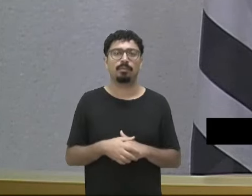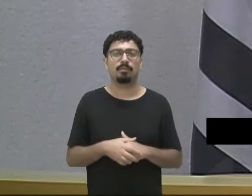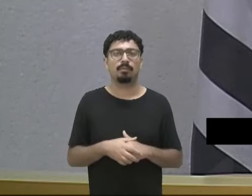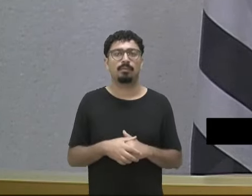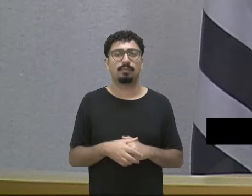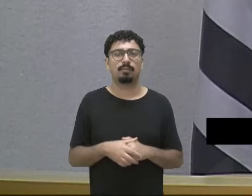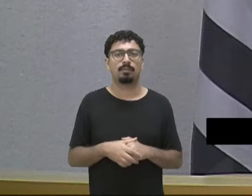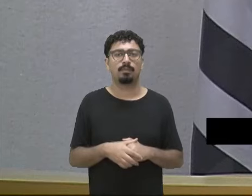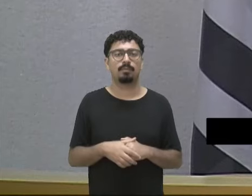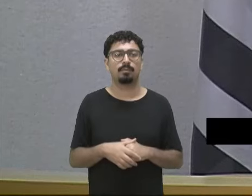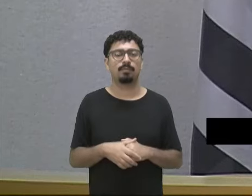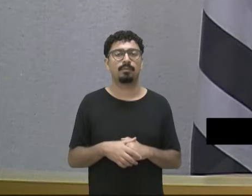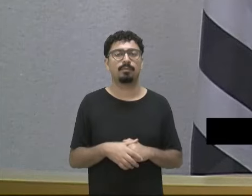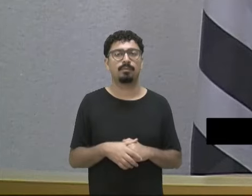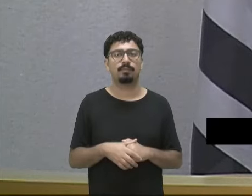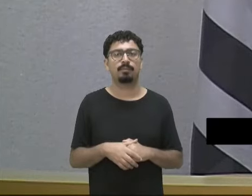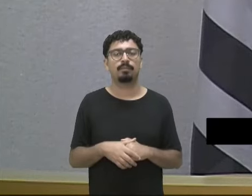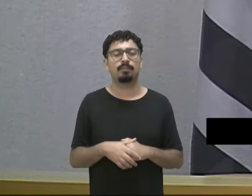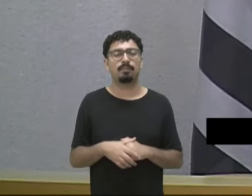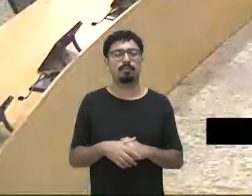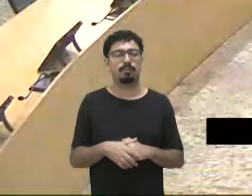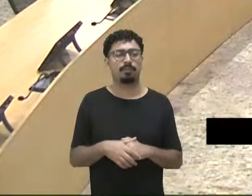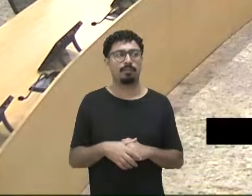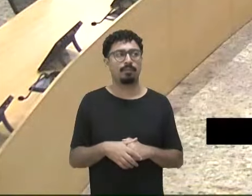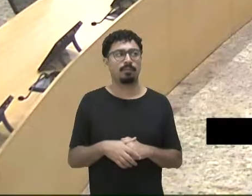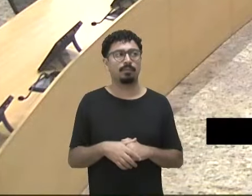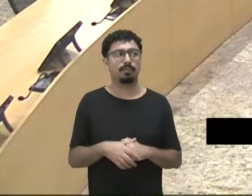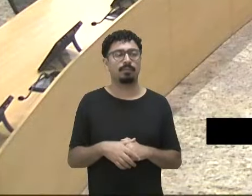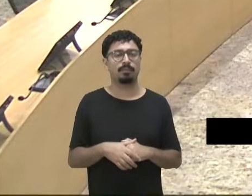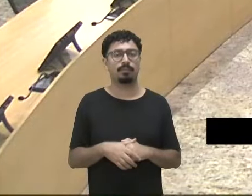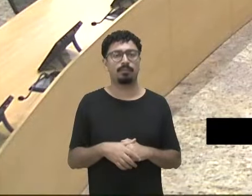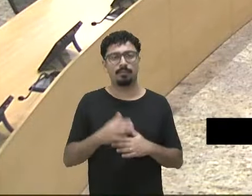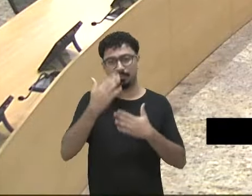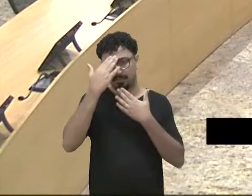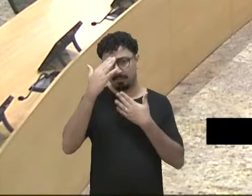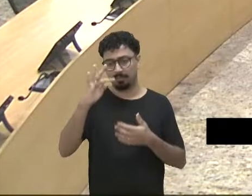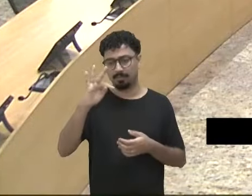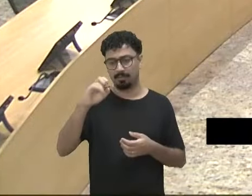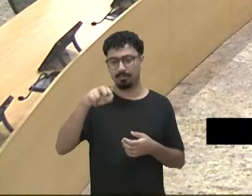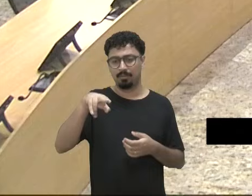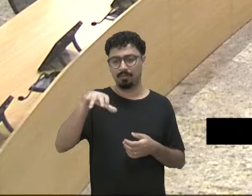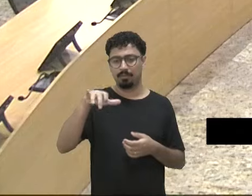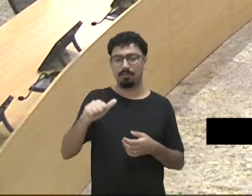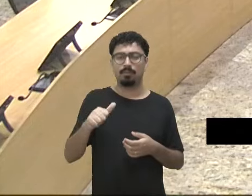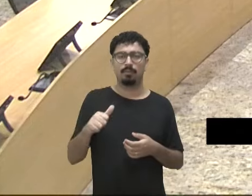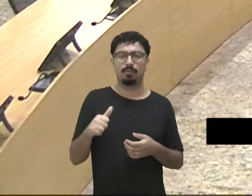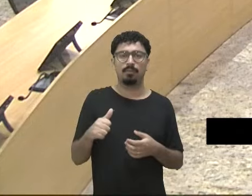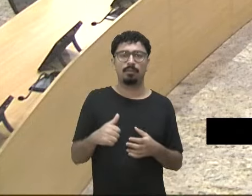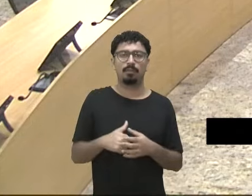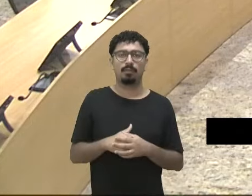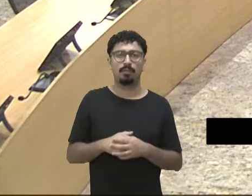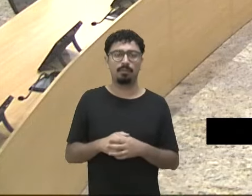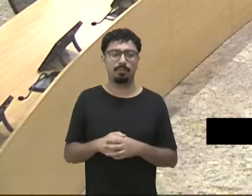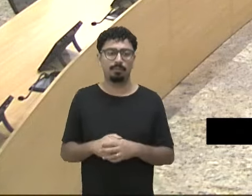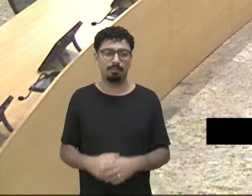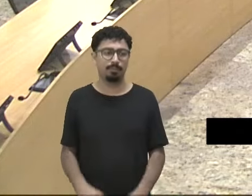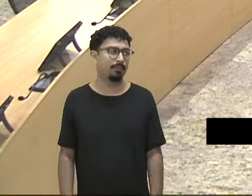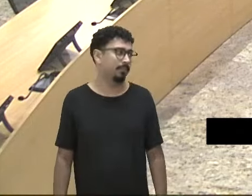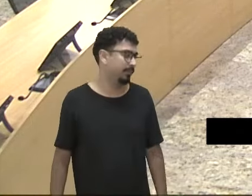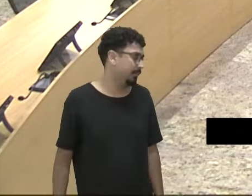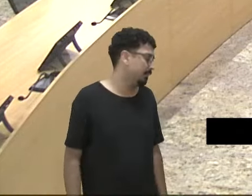ó, a Nathalie, né? Muito obrigado, Tânia. Nos reunimos, né, por ocasião aí